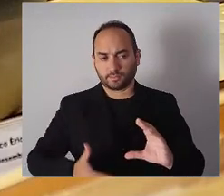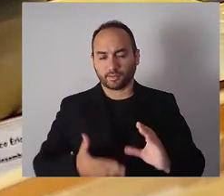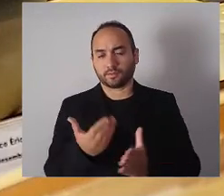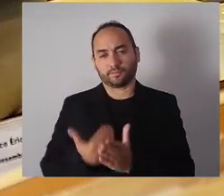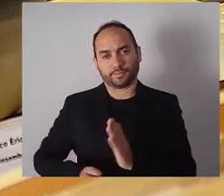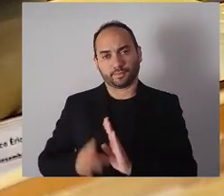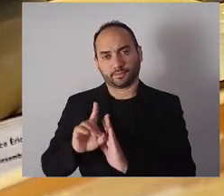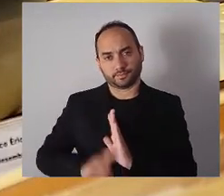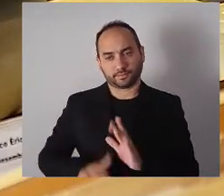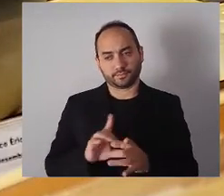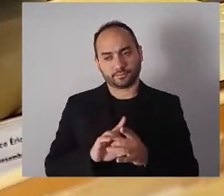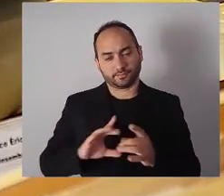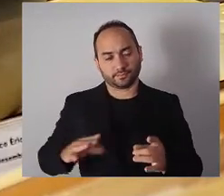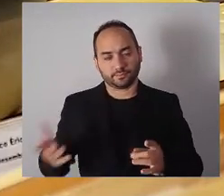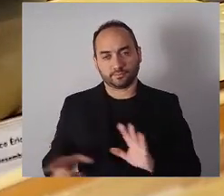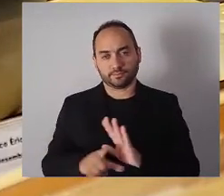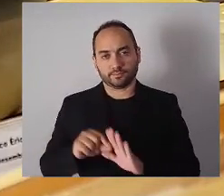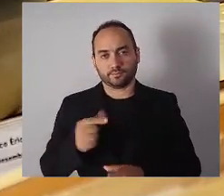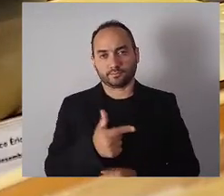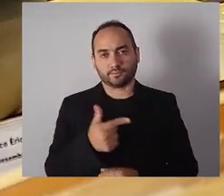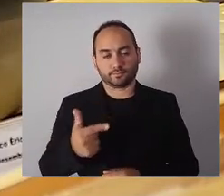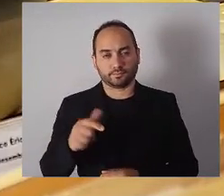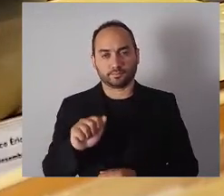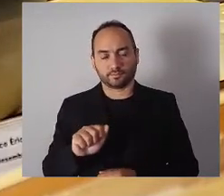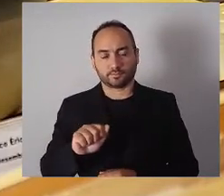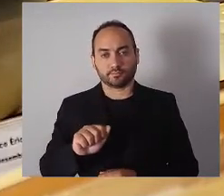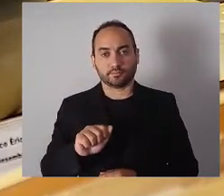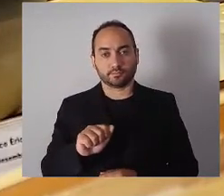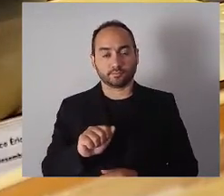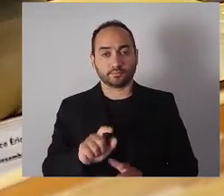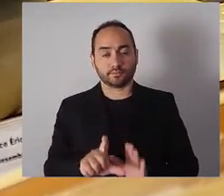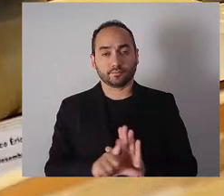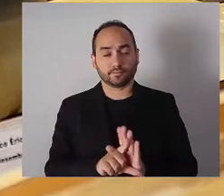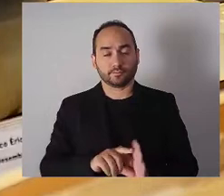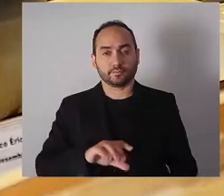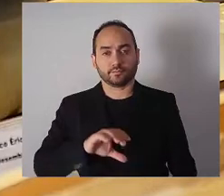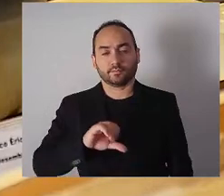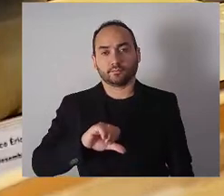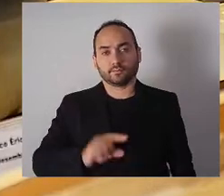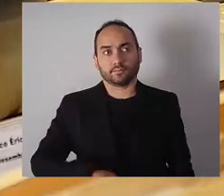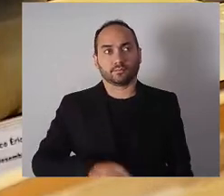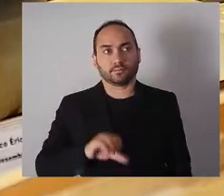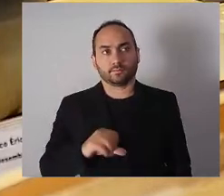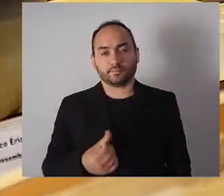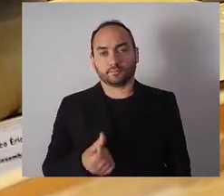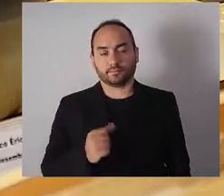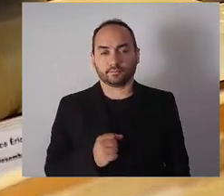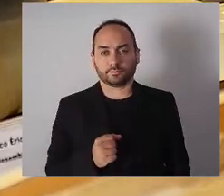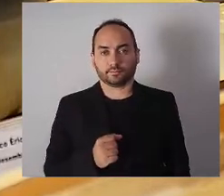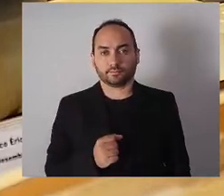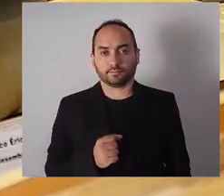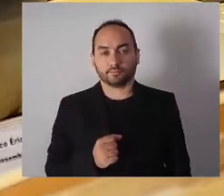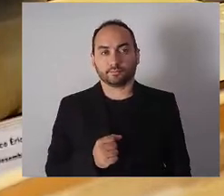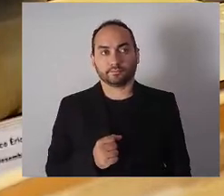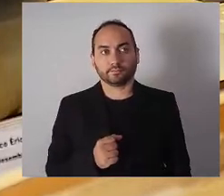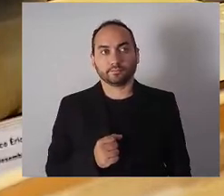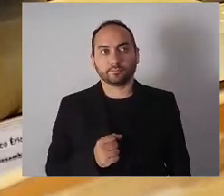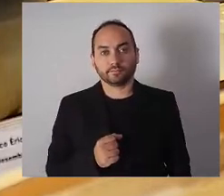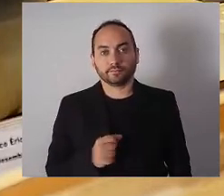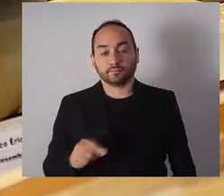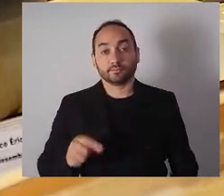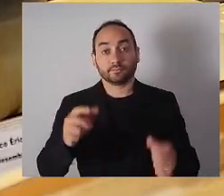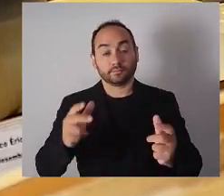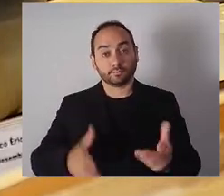para a desfiliação descrita no artigo 22A, parágrafo único da Lei 9.096. Diante do